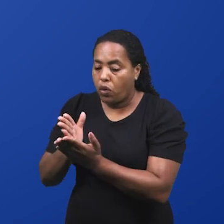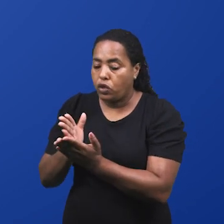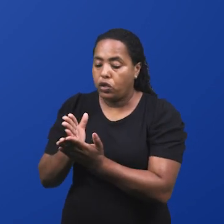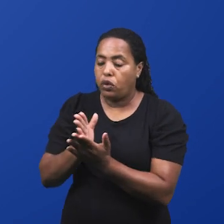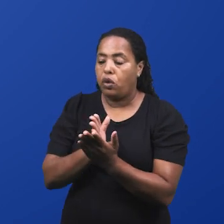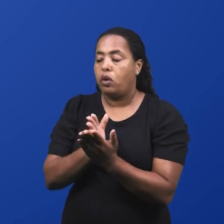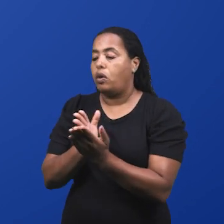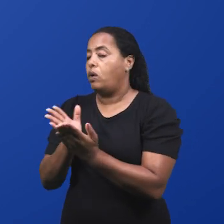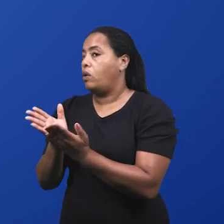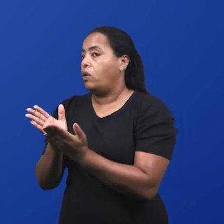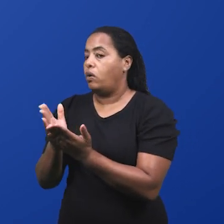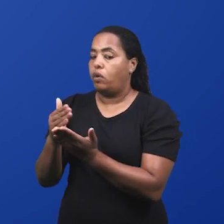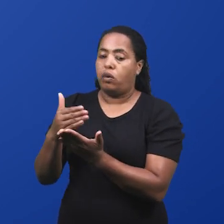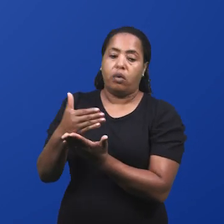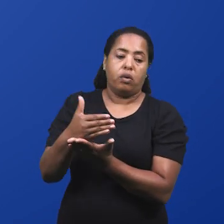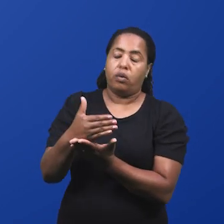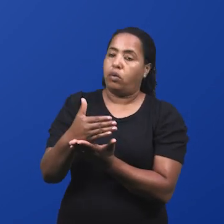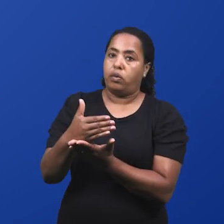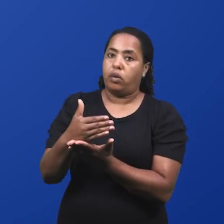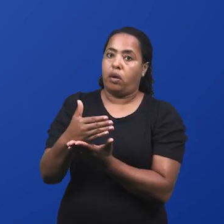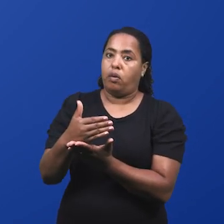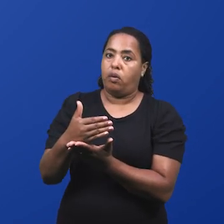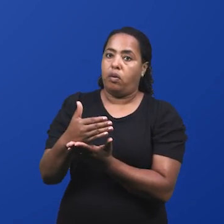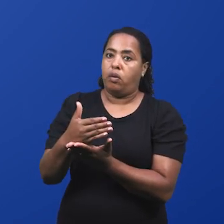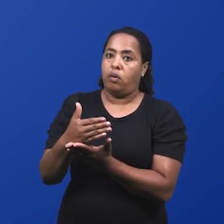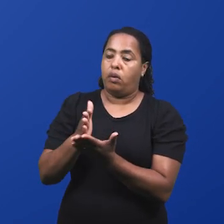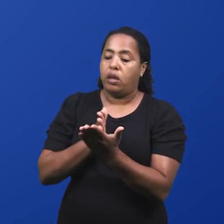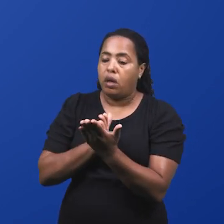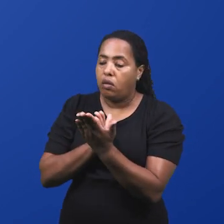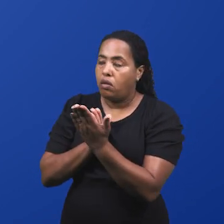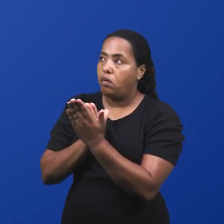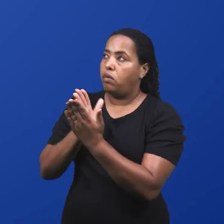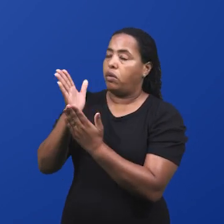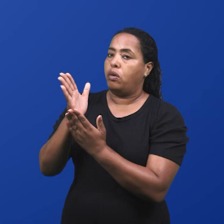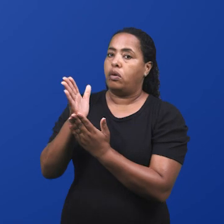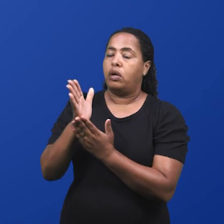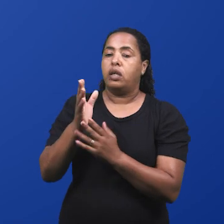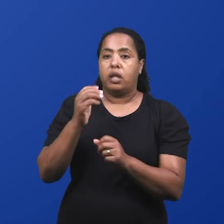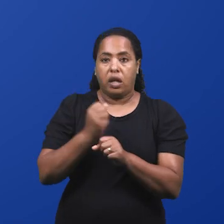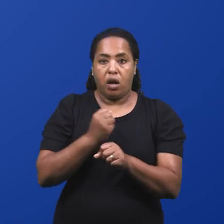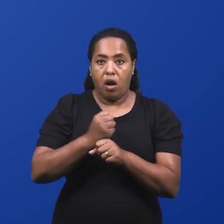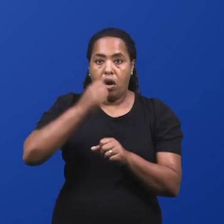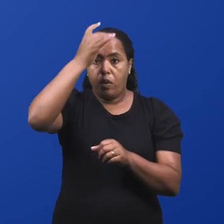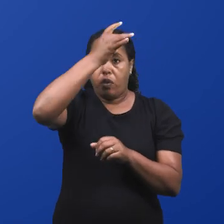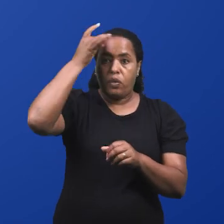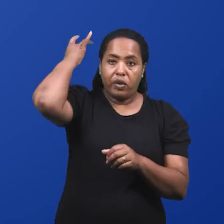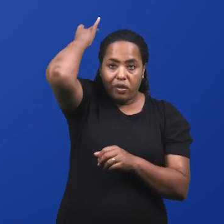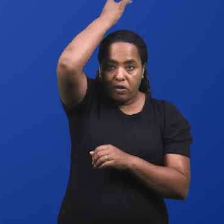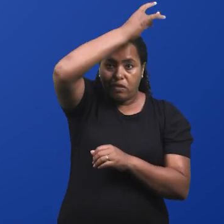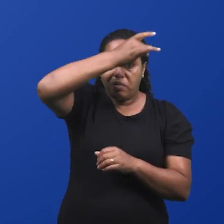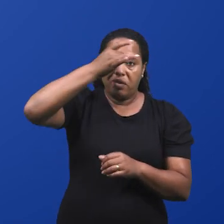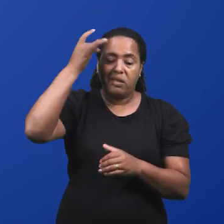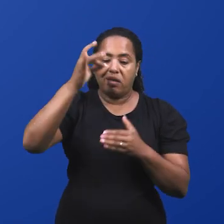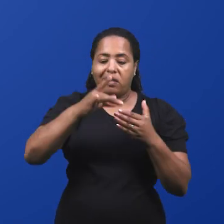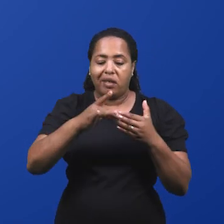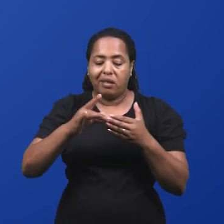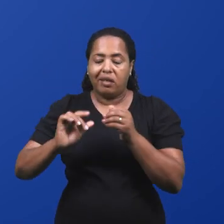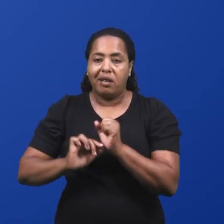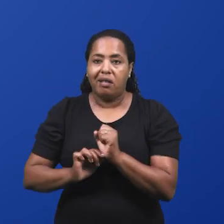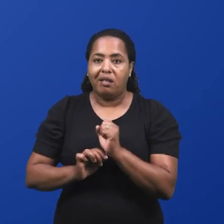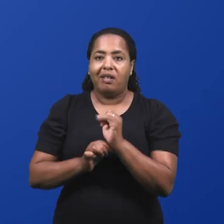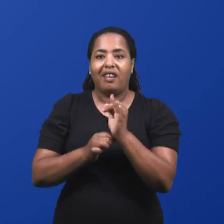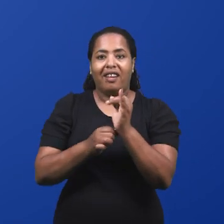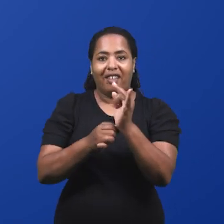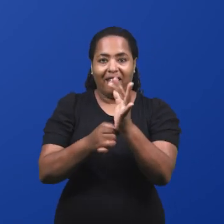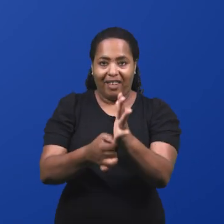desviardes nem para a direita nem para a esquerda. E nesse momento atual da obra, o Espírito Santo é quem tem revelado à sua